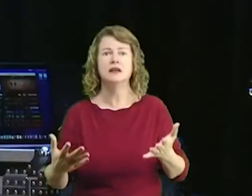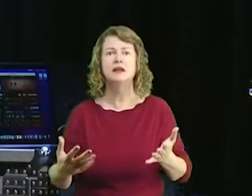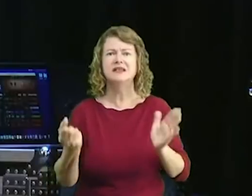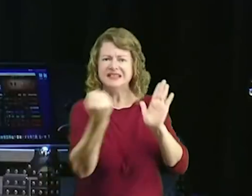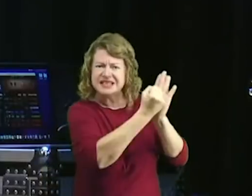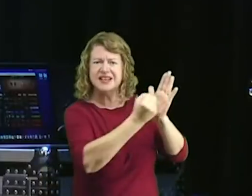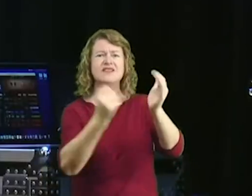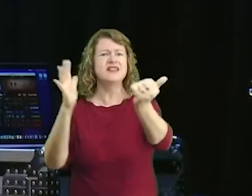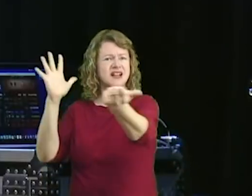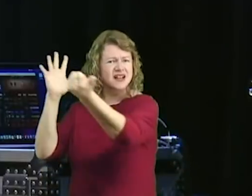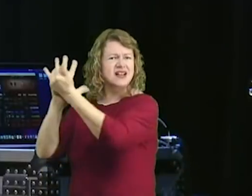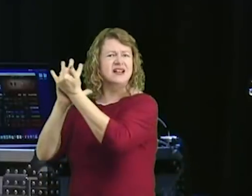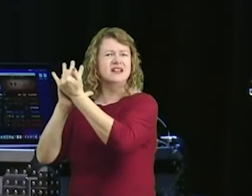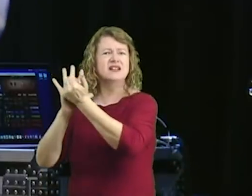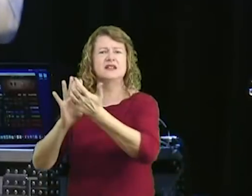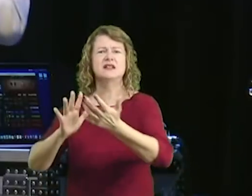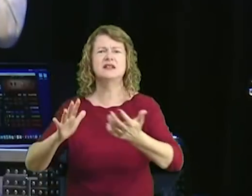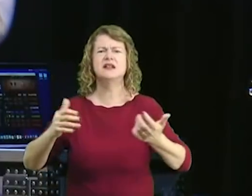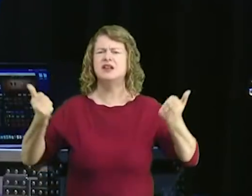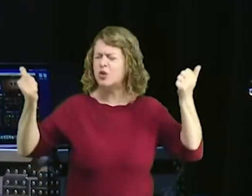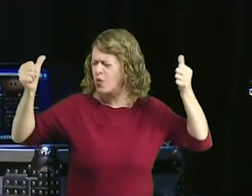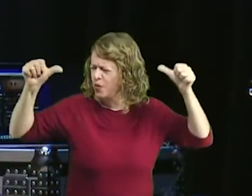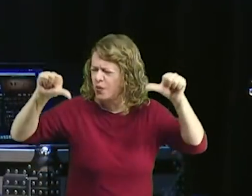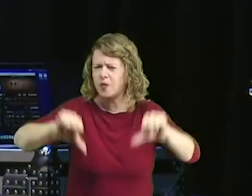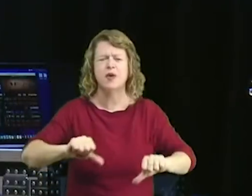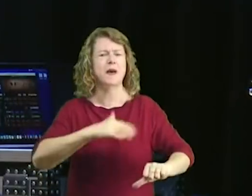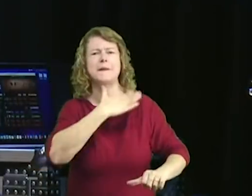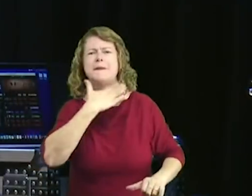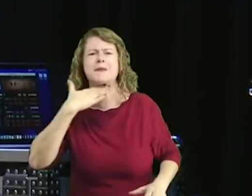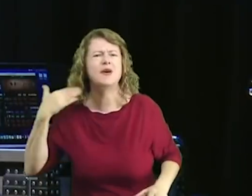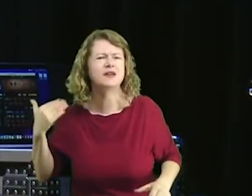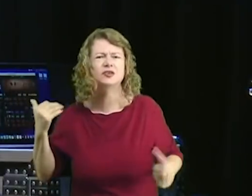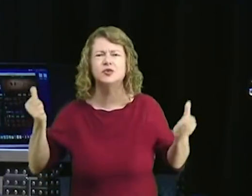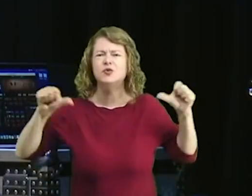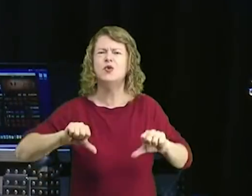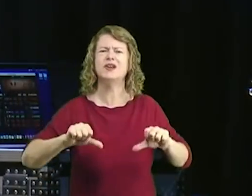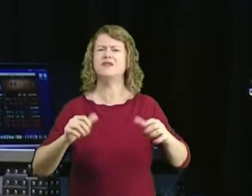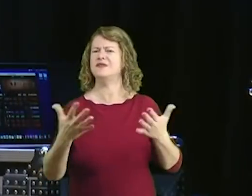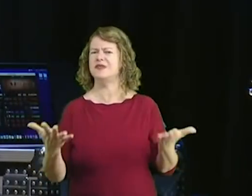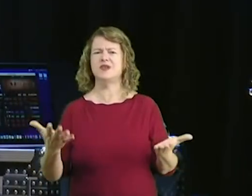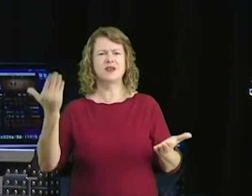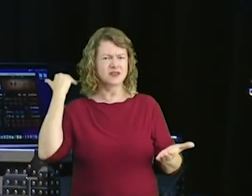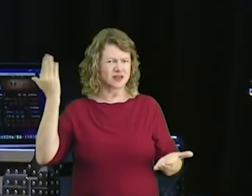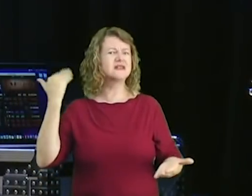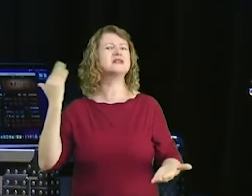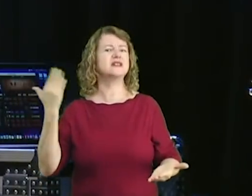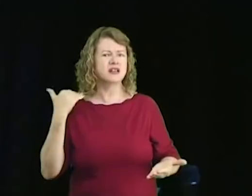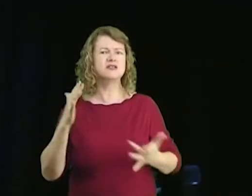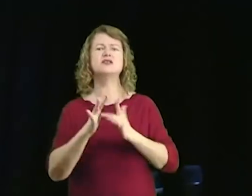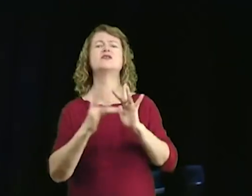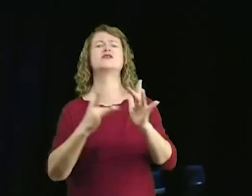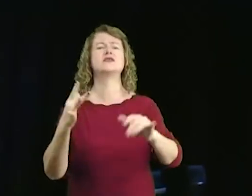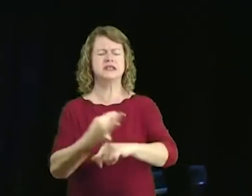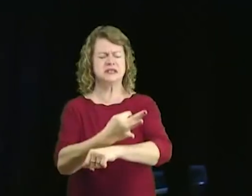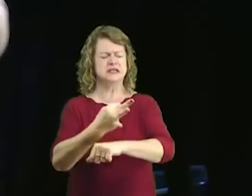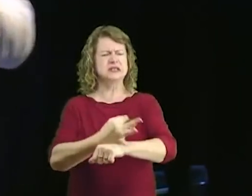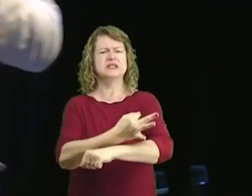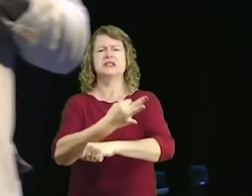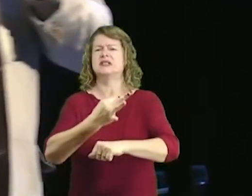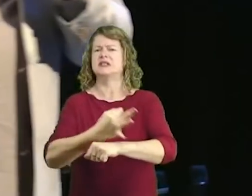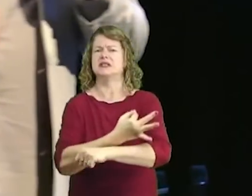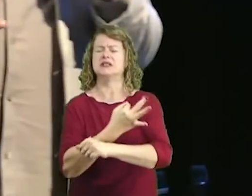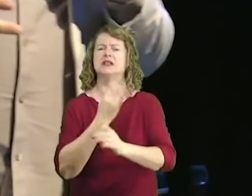sacrificado numa das mais cruéis torturas daquele tempo, no passado. E essa